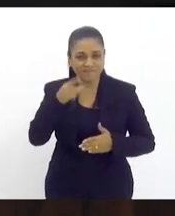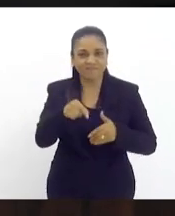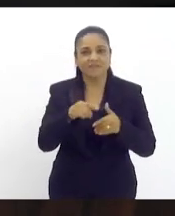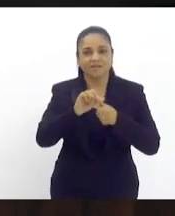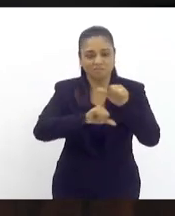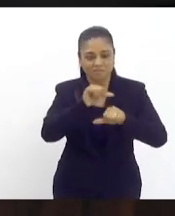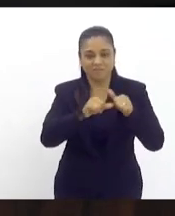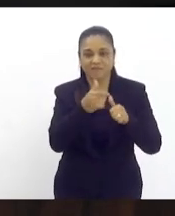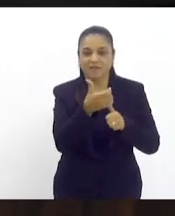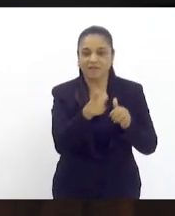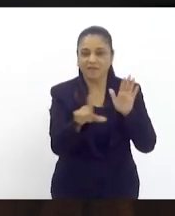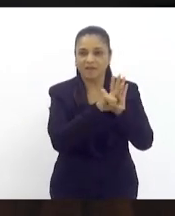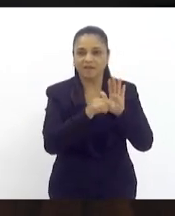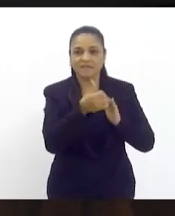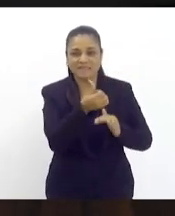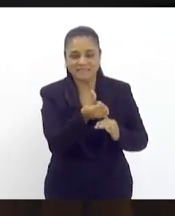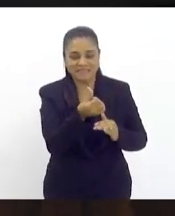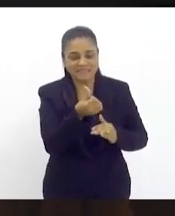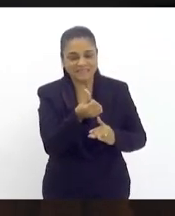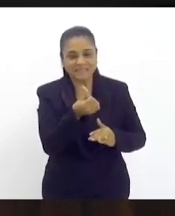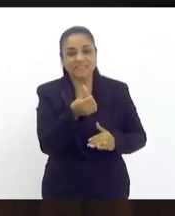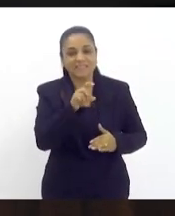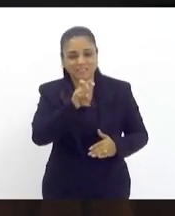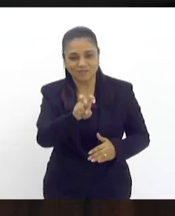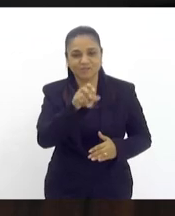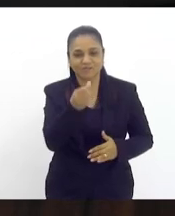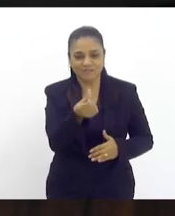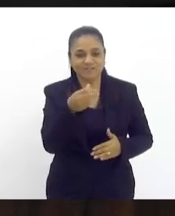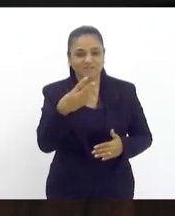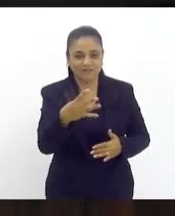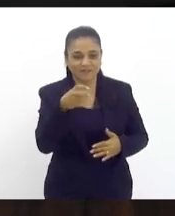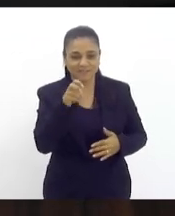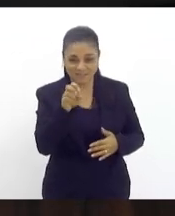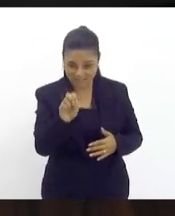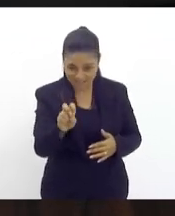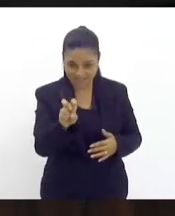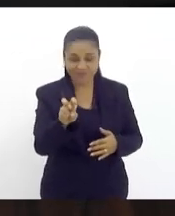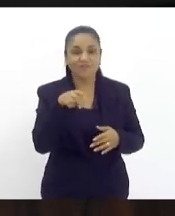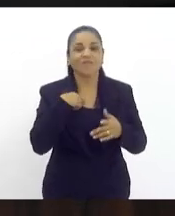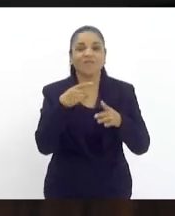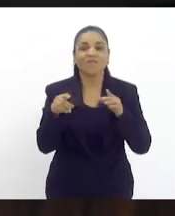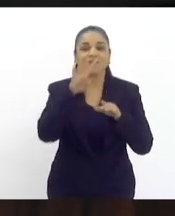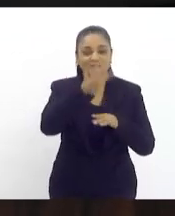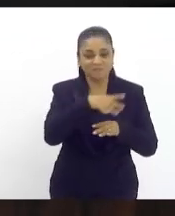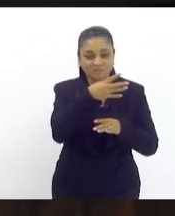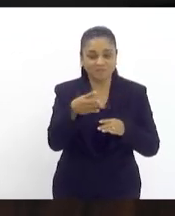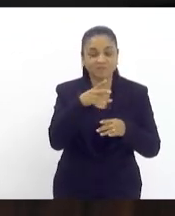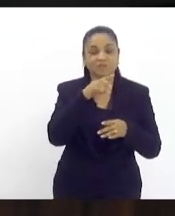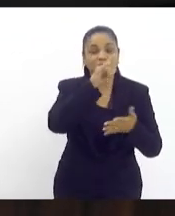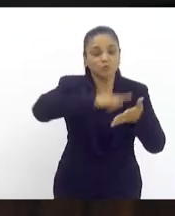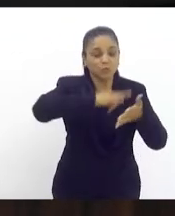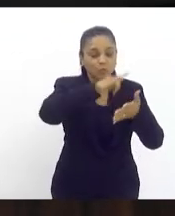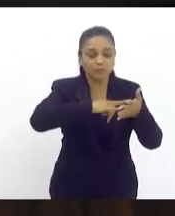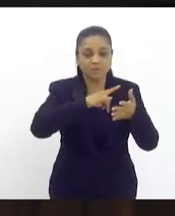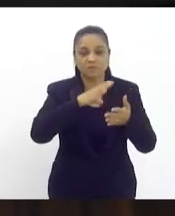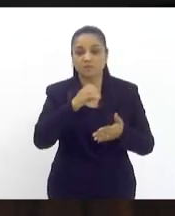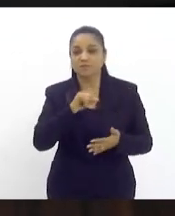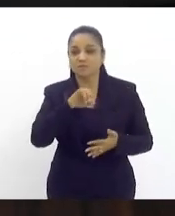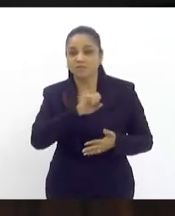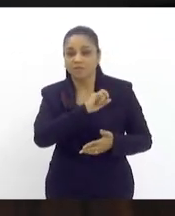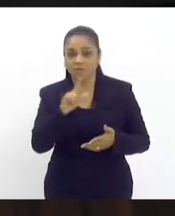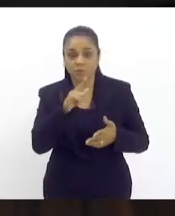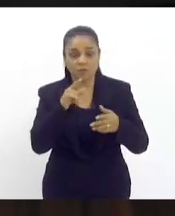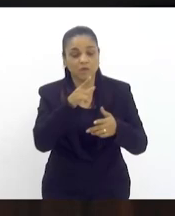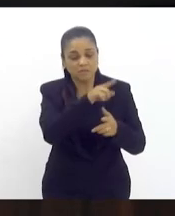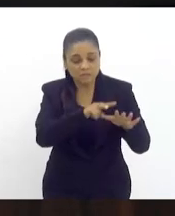da lei 5.645 de 6 de janeiro de 2010 incluindo no calendário Oficial do Estado do Rio de Janeiro o dia da documentação civil e a